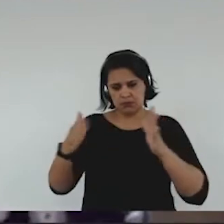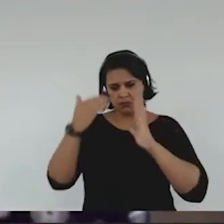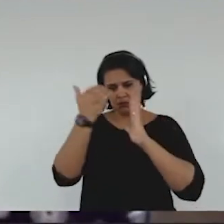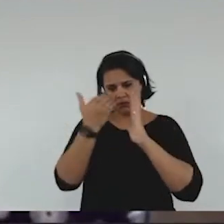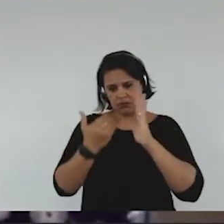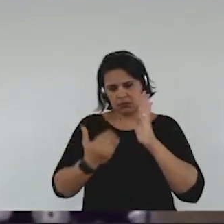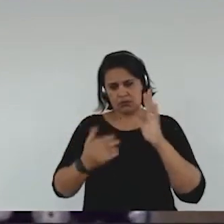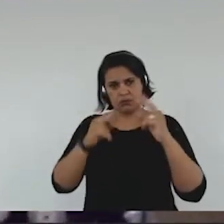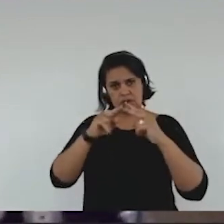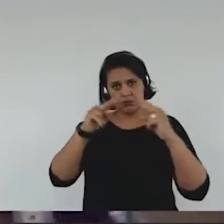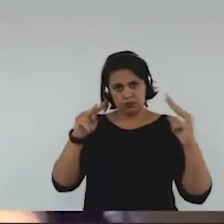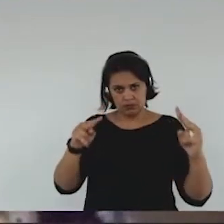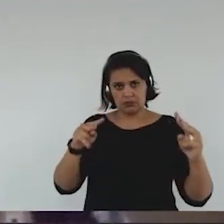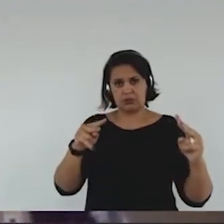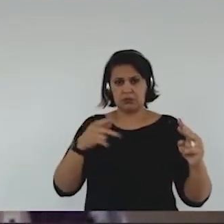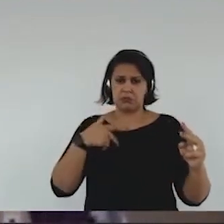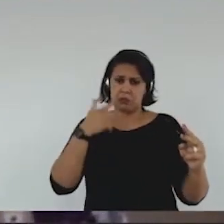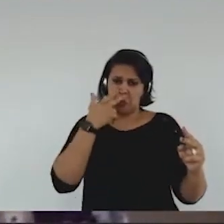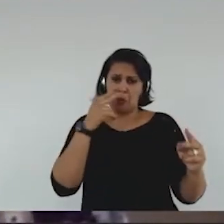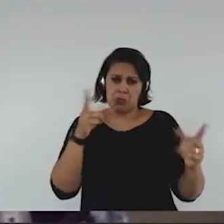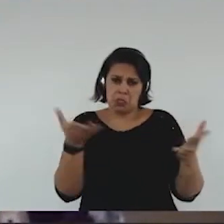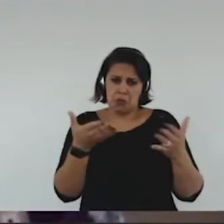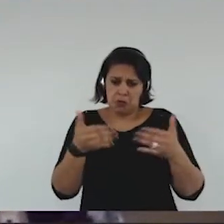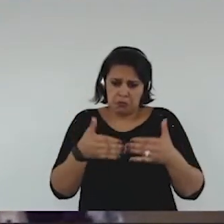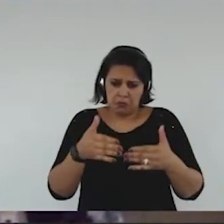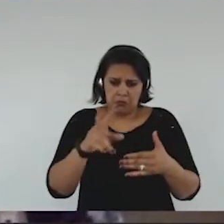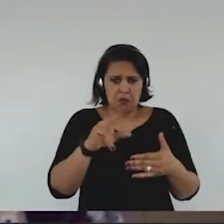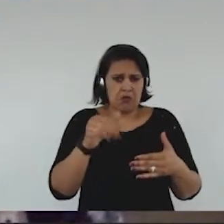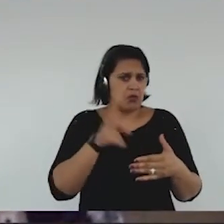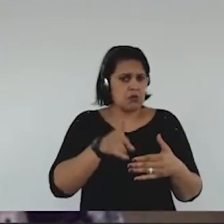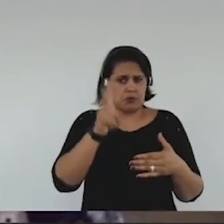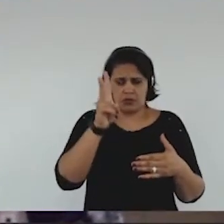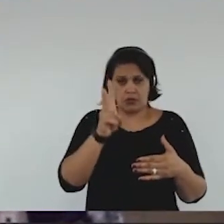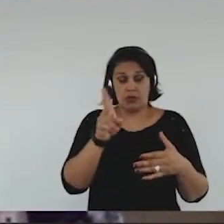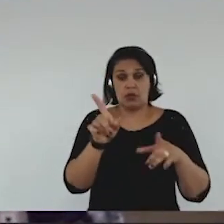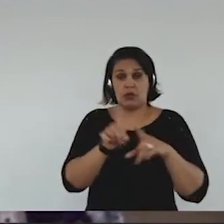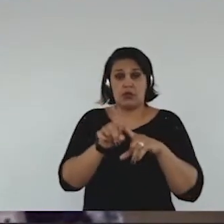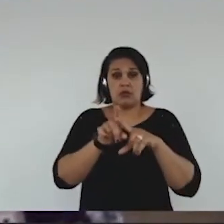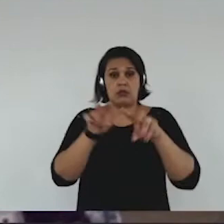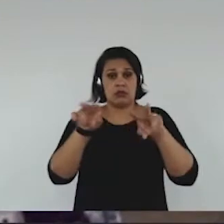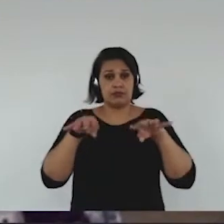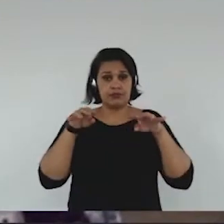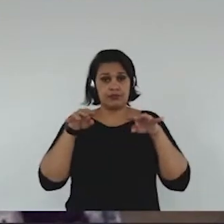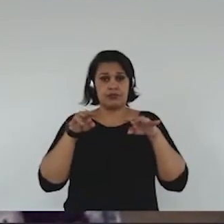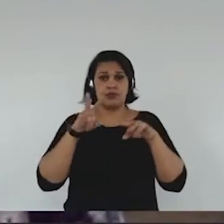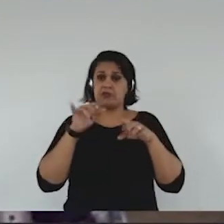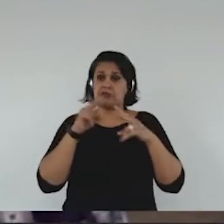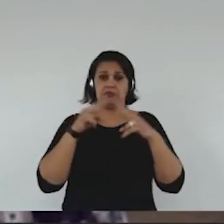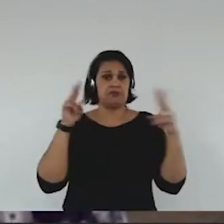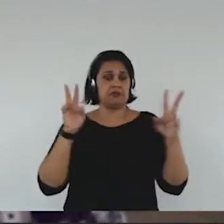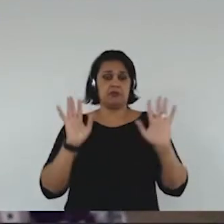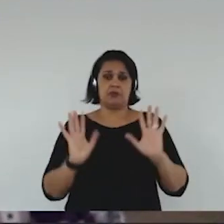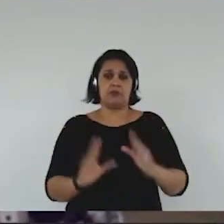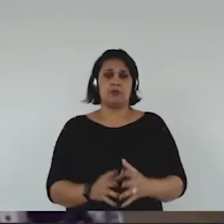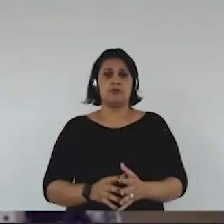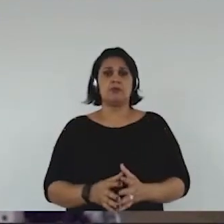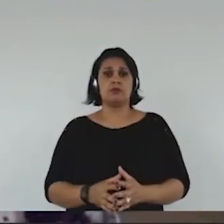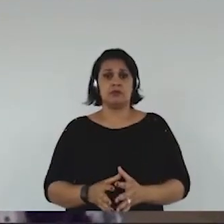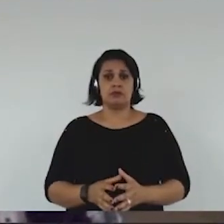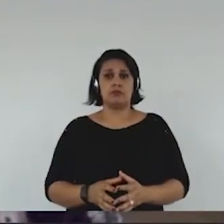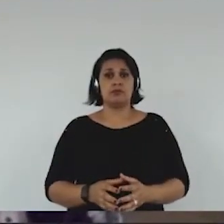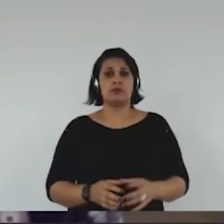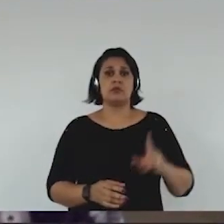virtuais, tenho para mim que vai ser a regra do jogo, mas também as audiências absolutamente virtuais, e que é um